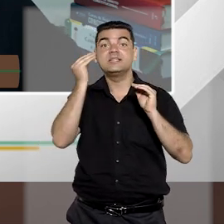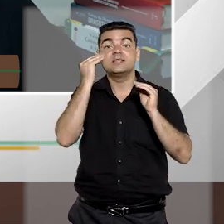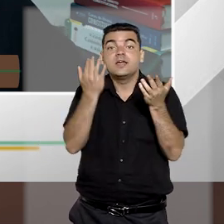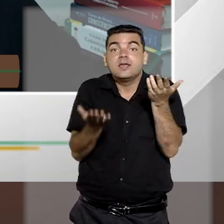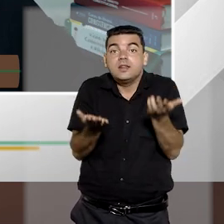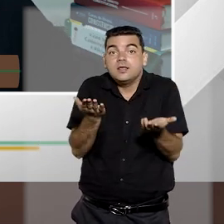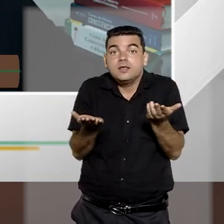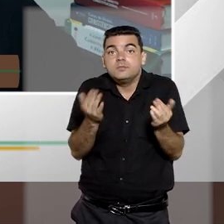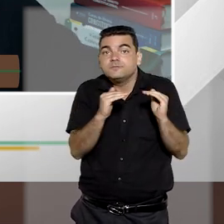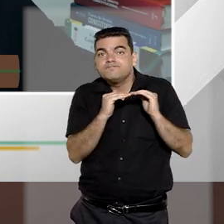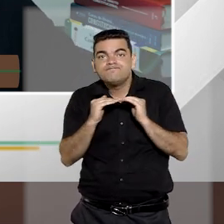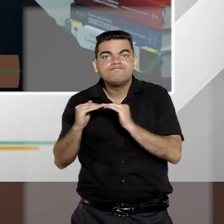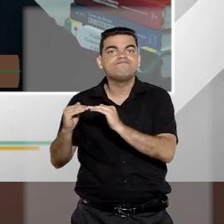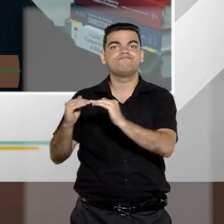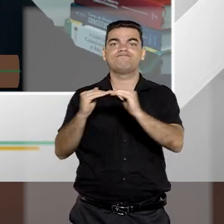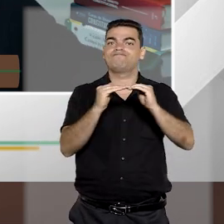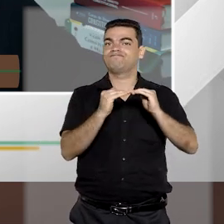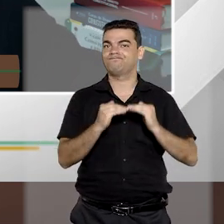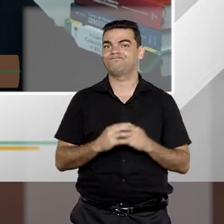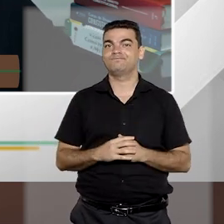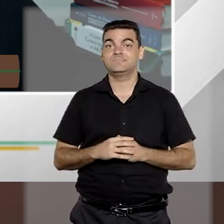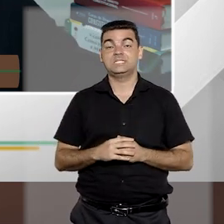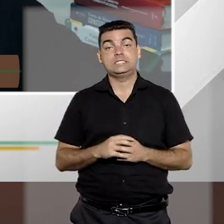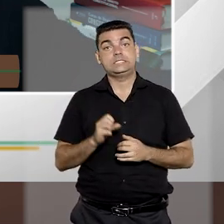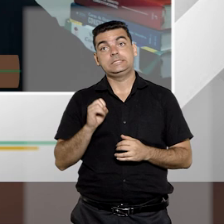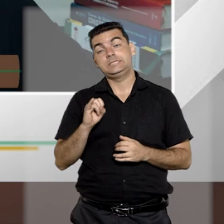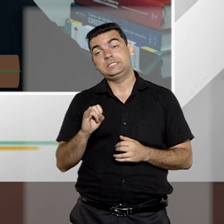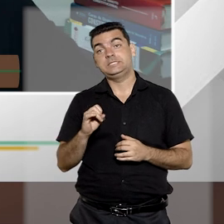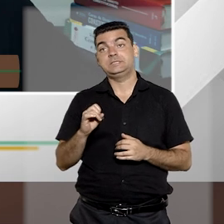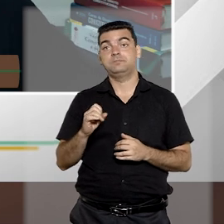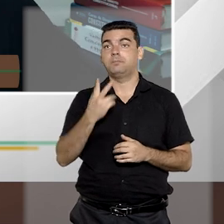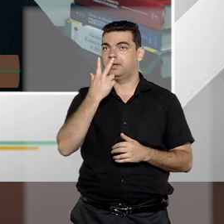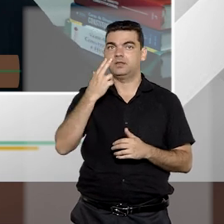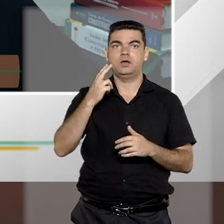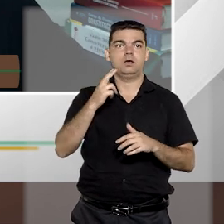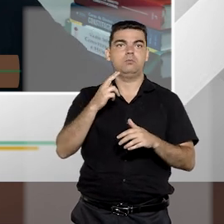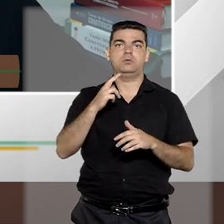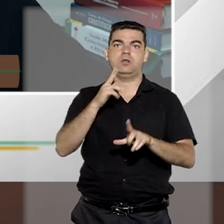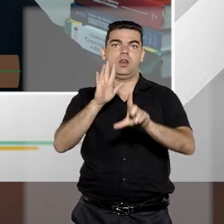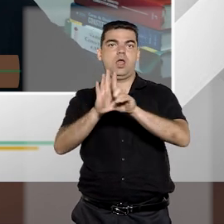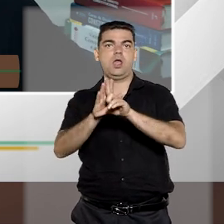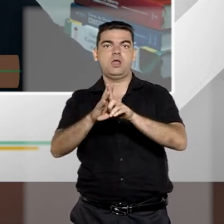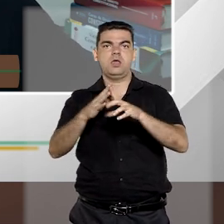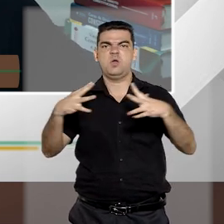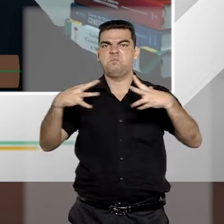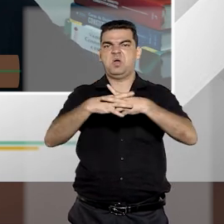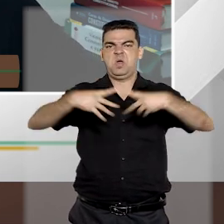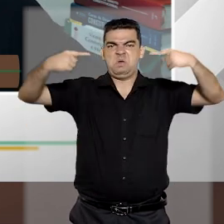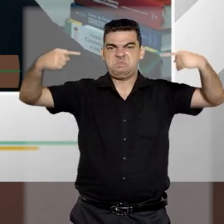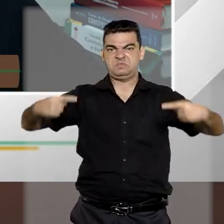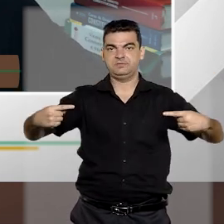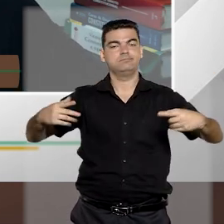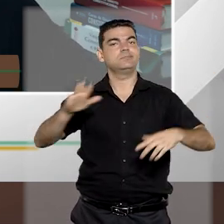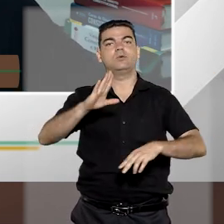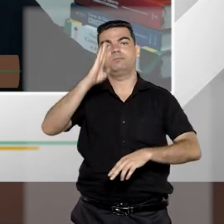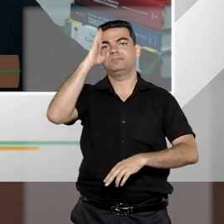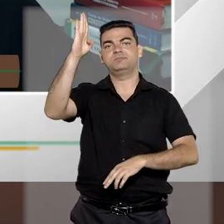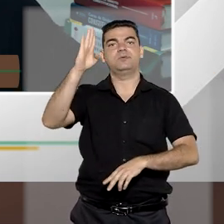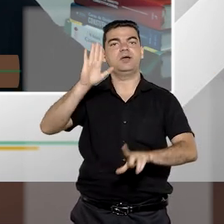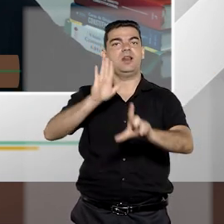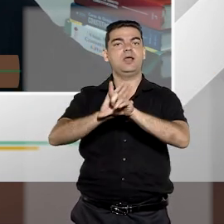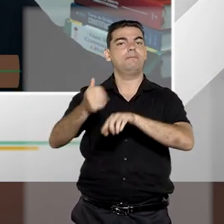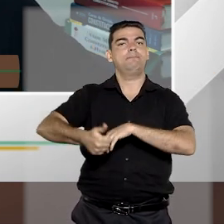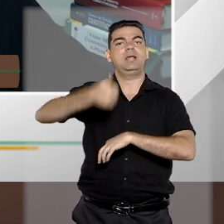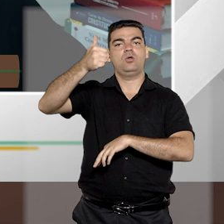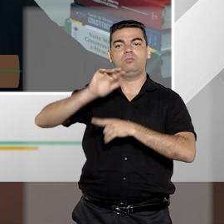harmonizar essas normas, e, inclusive, em havendo qualquer conflito normativo, o comando legal é bem claro: prevalece a norma que for